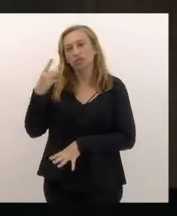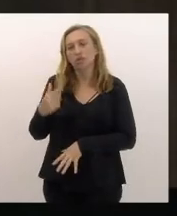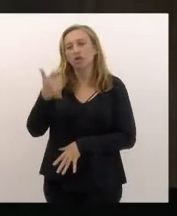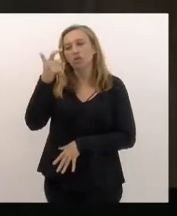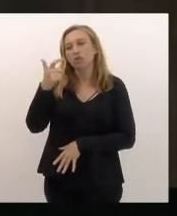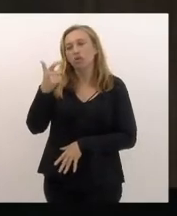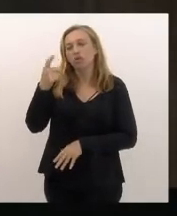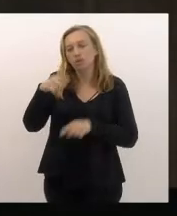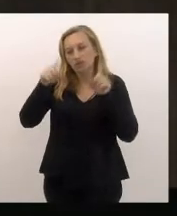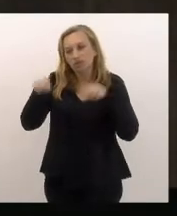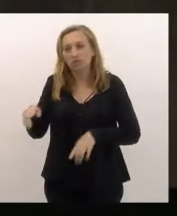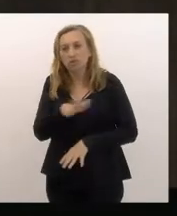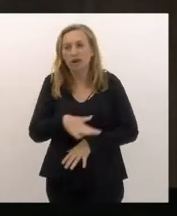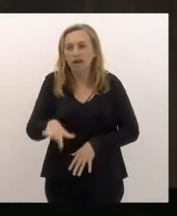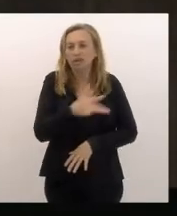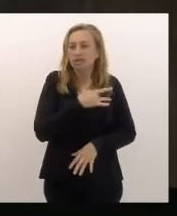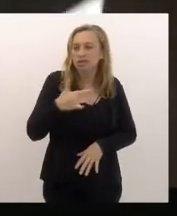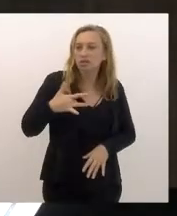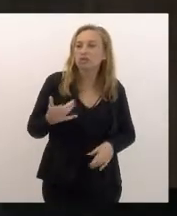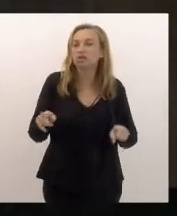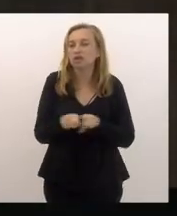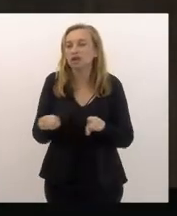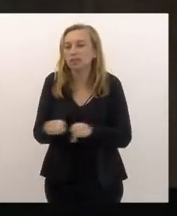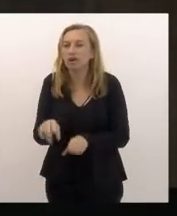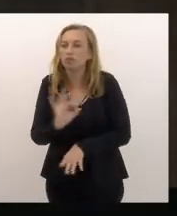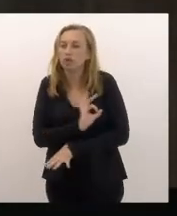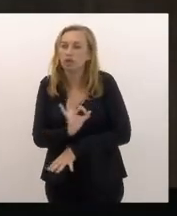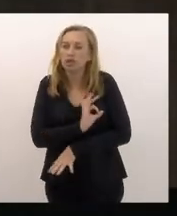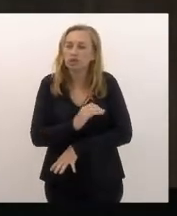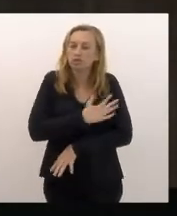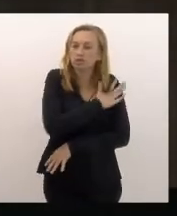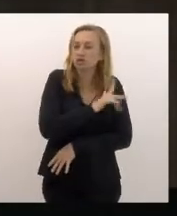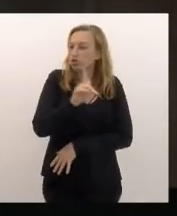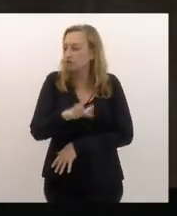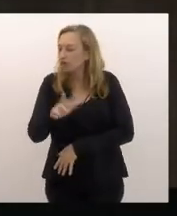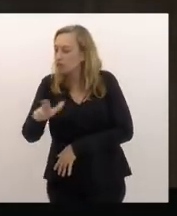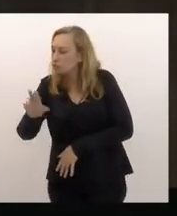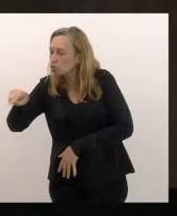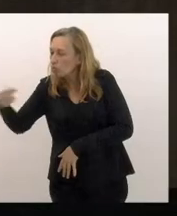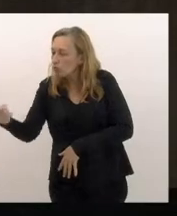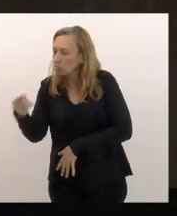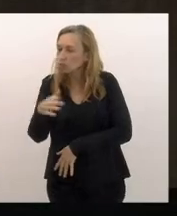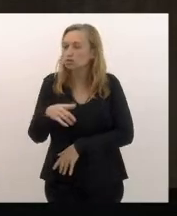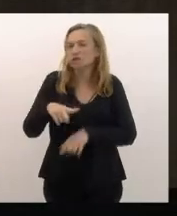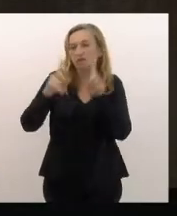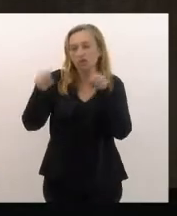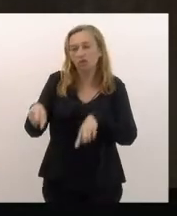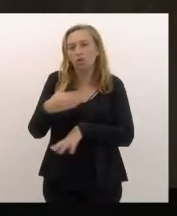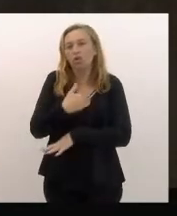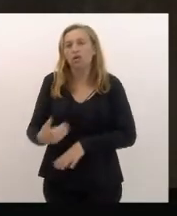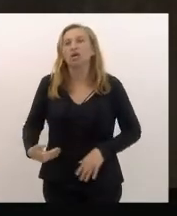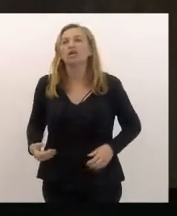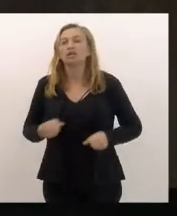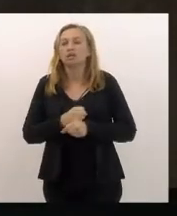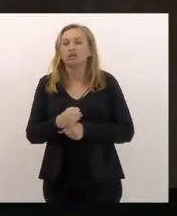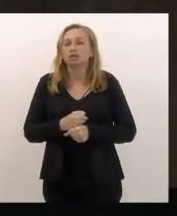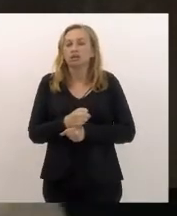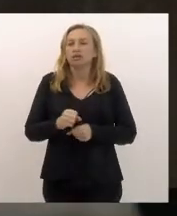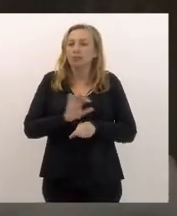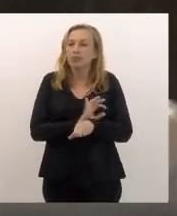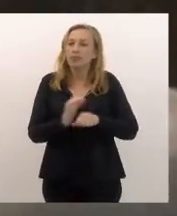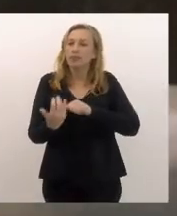da saúde, assim como da Polícia Militar, diversos outros servidores, nesse ano do